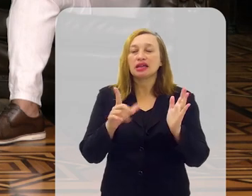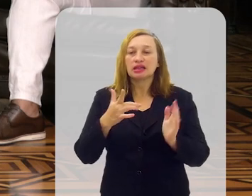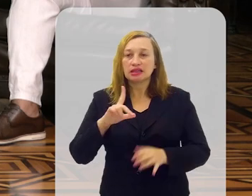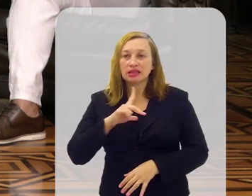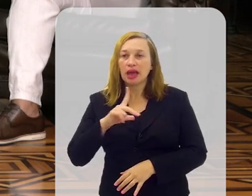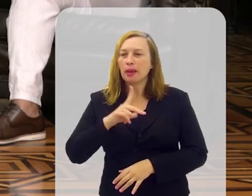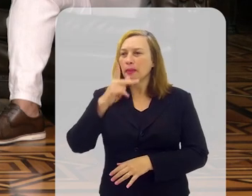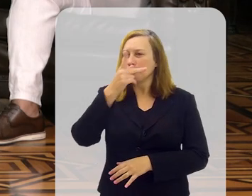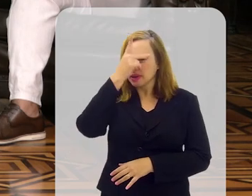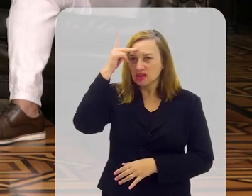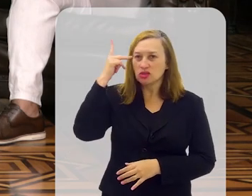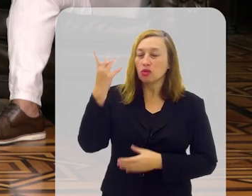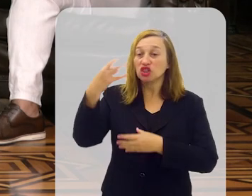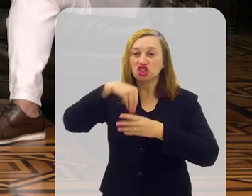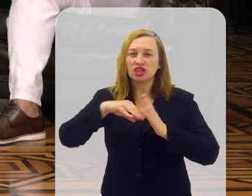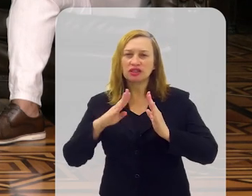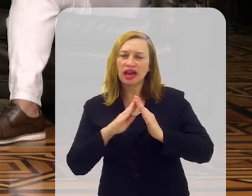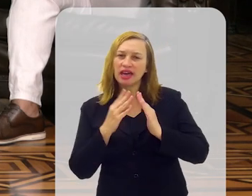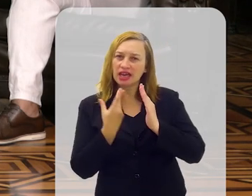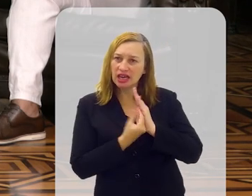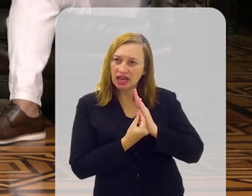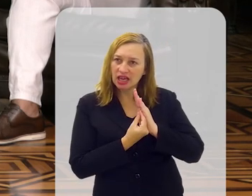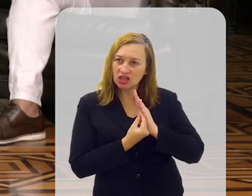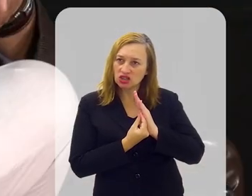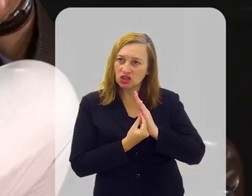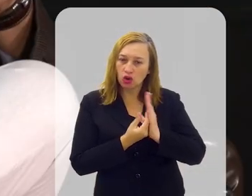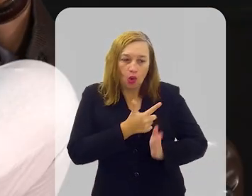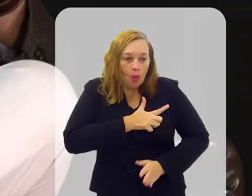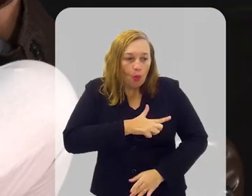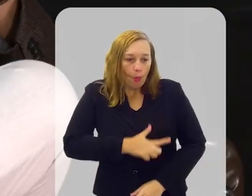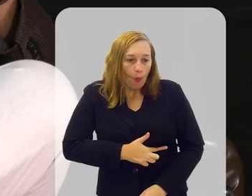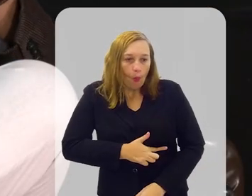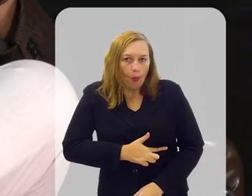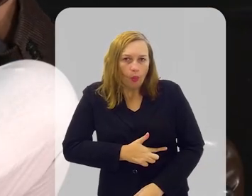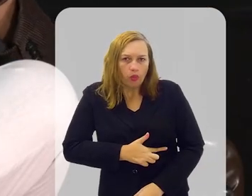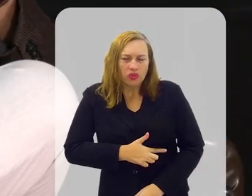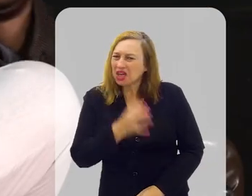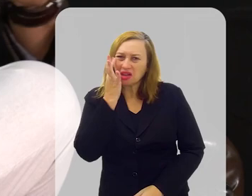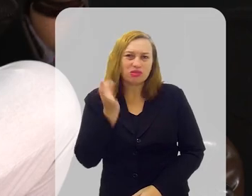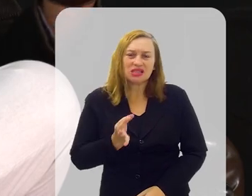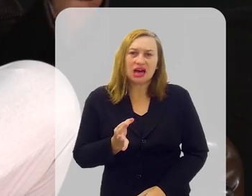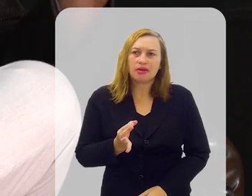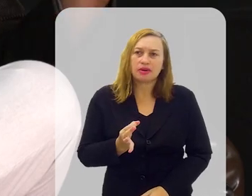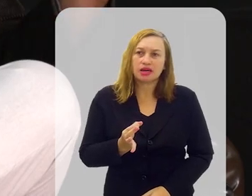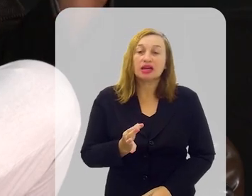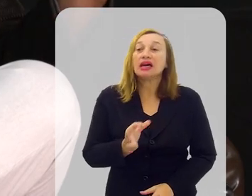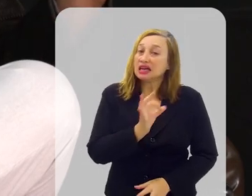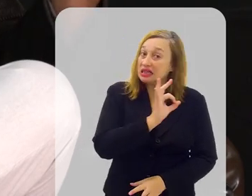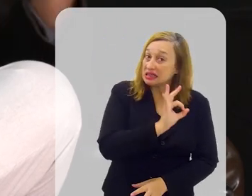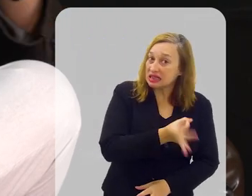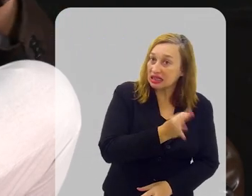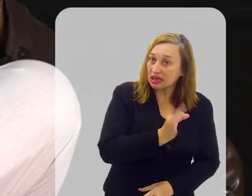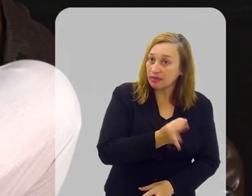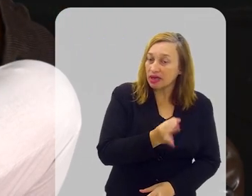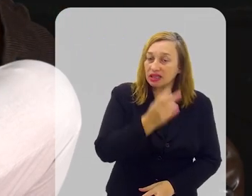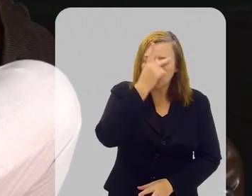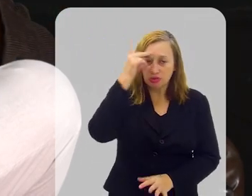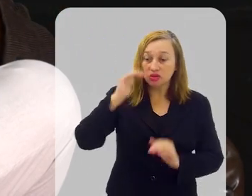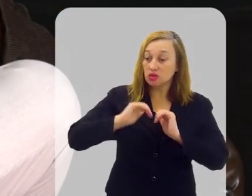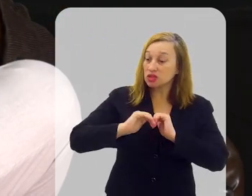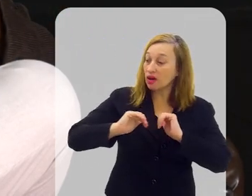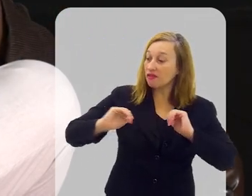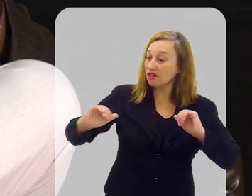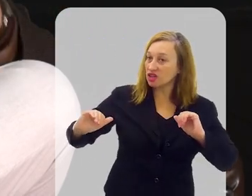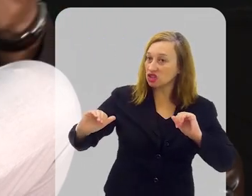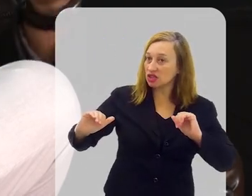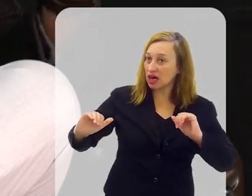Os que estão dentro da igreja não sabem muitas vezes que estão afastados. E certamente aqueles que foram embora, não que eles estejam em